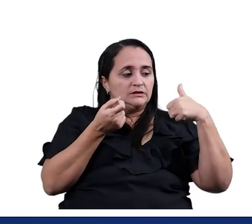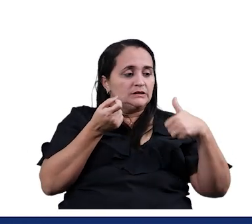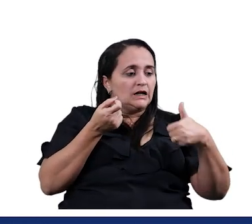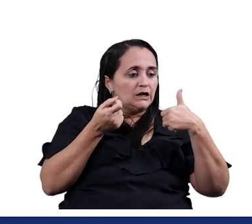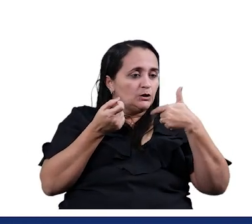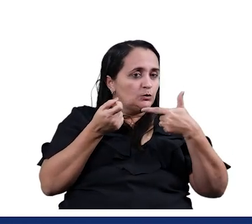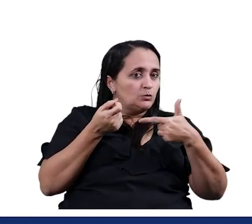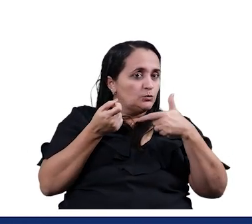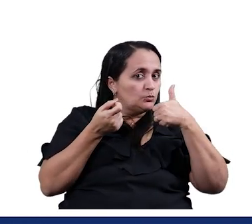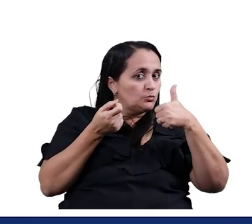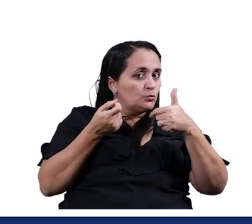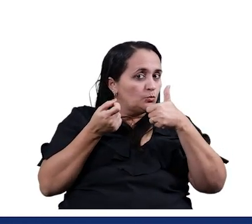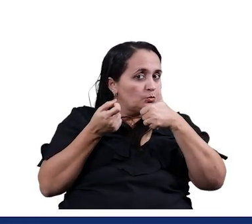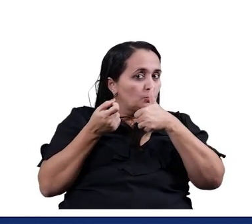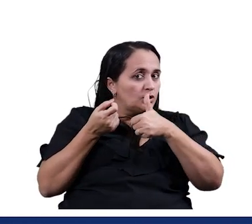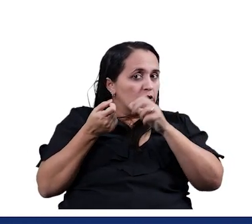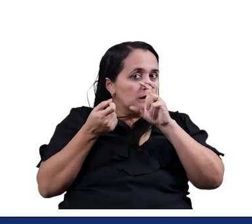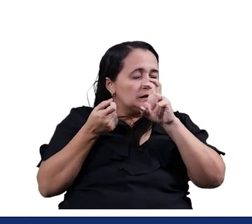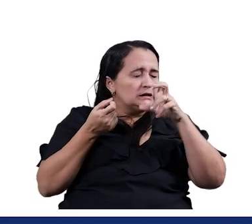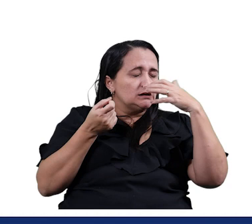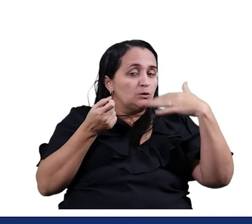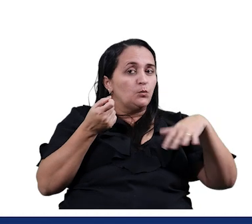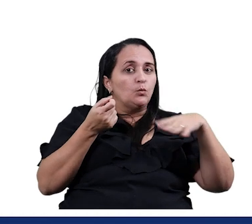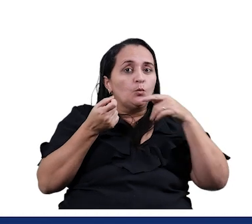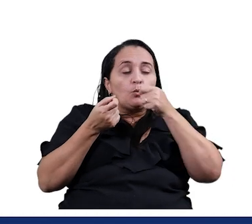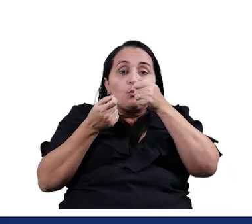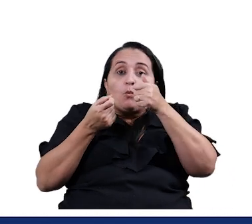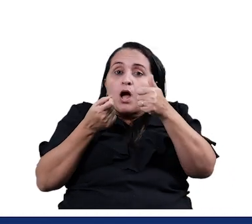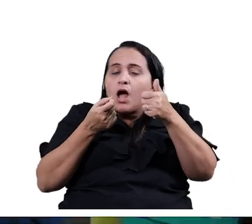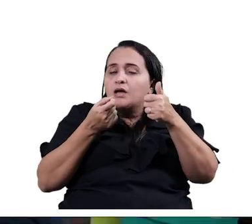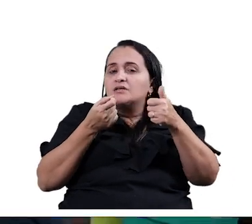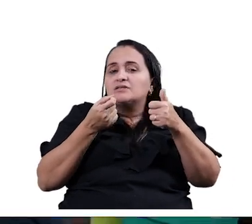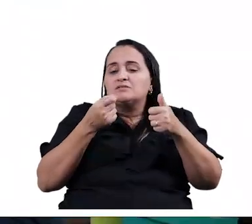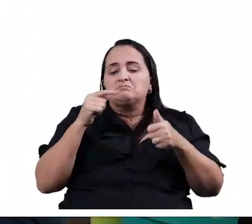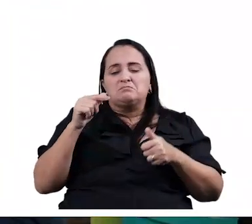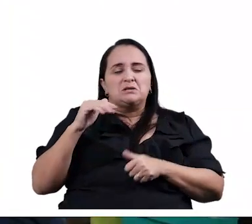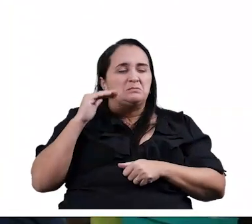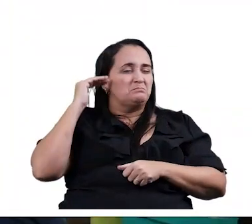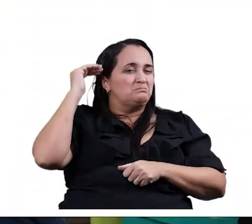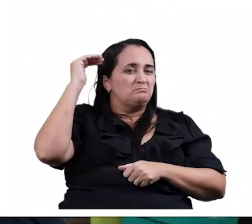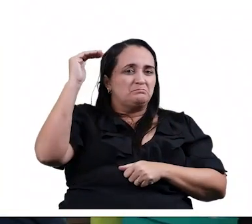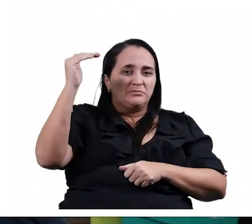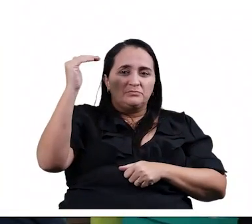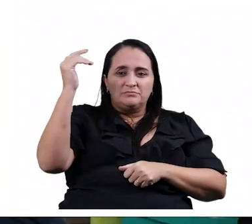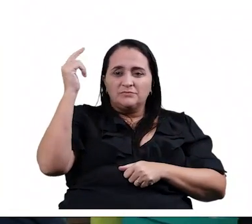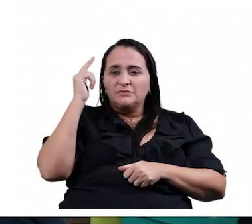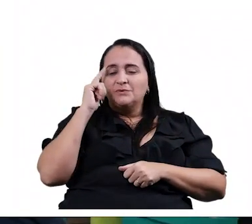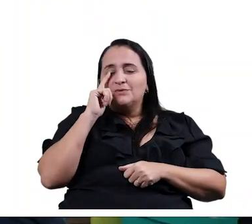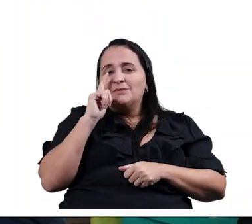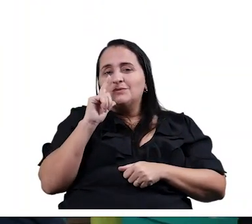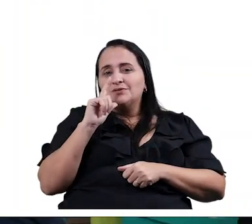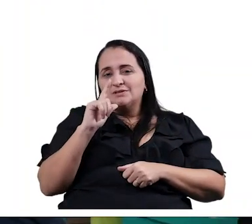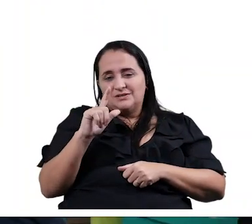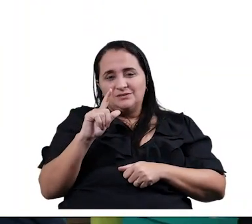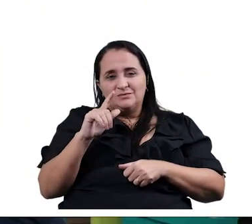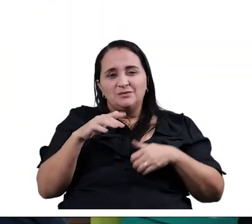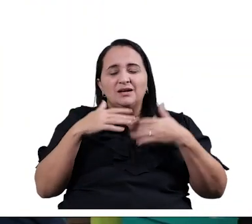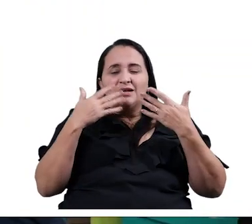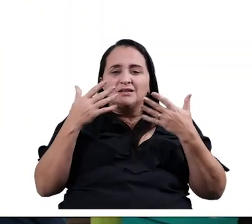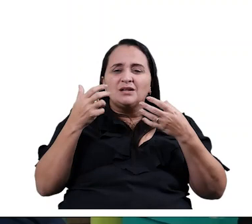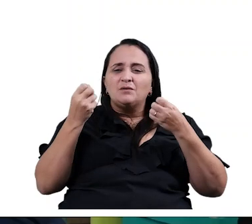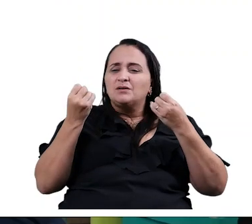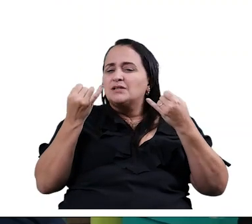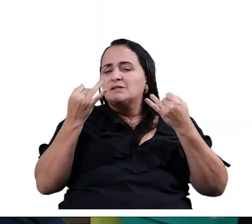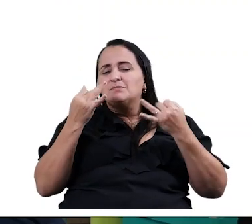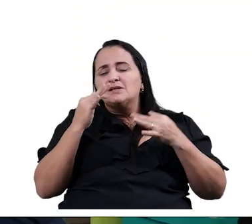120-115, ficando com o lugar mais alto do pódio. Então, esse foi, porque aqui é um resumo, é uma